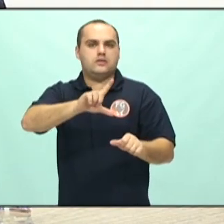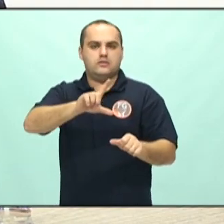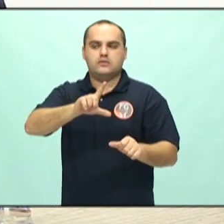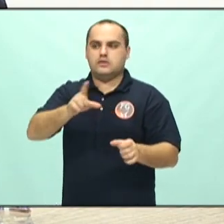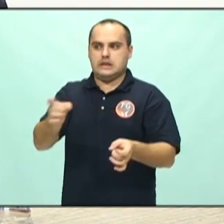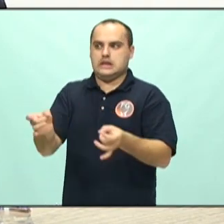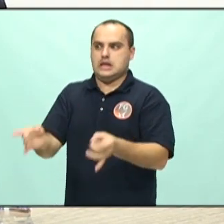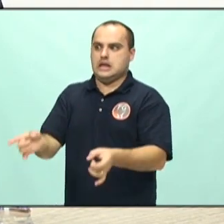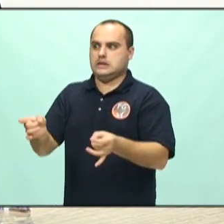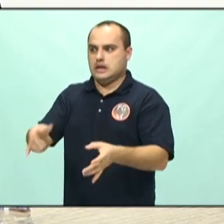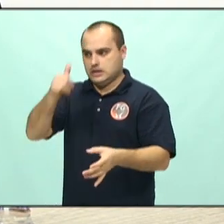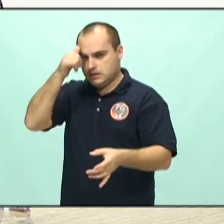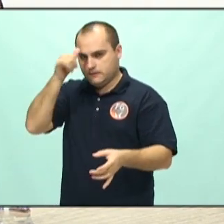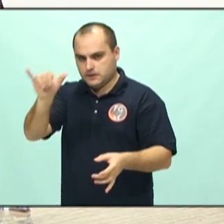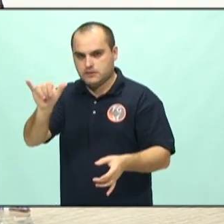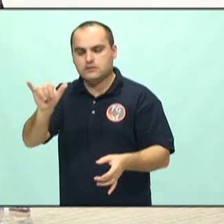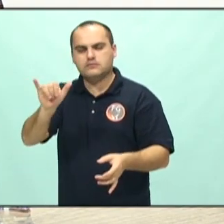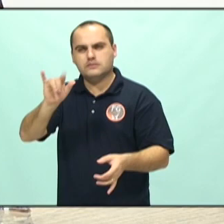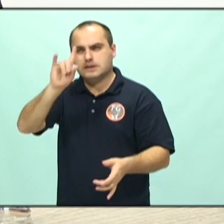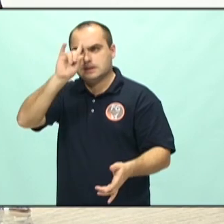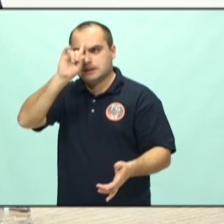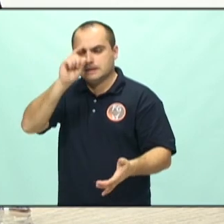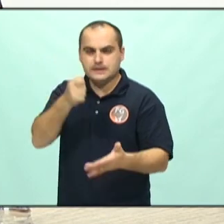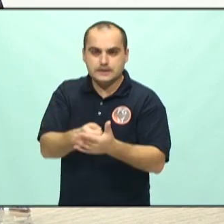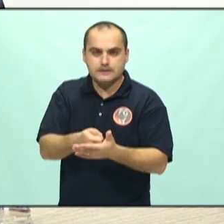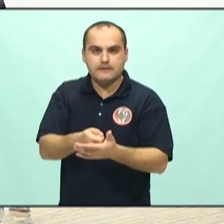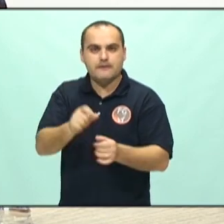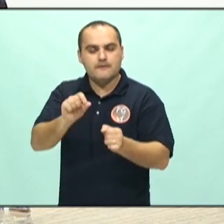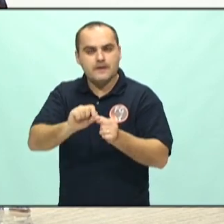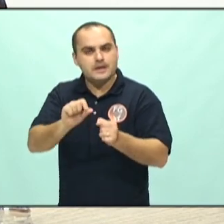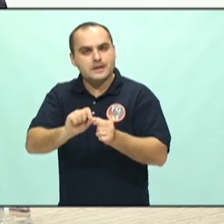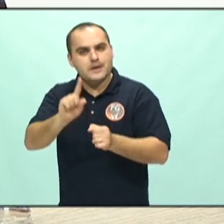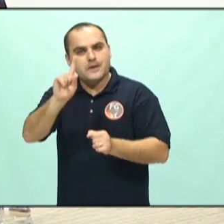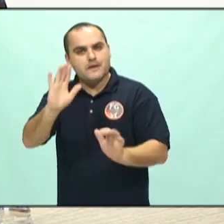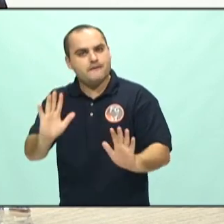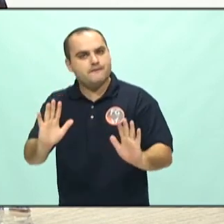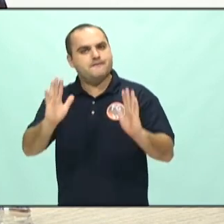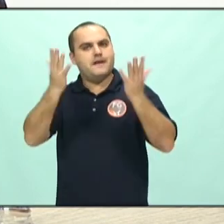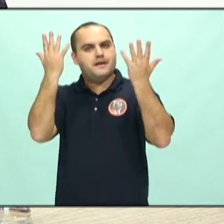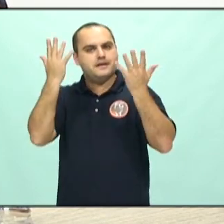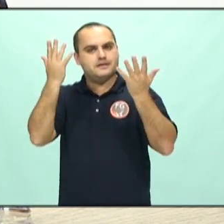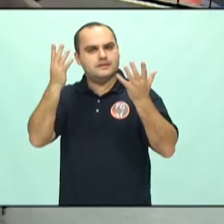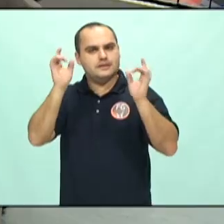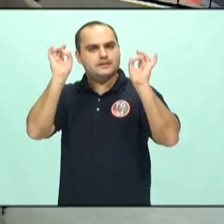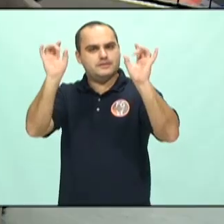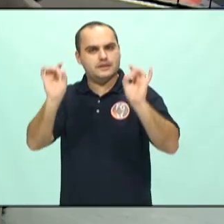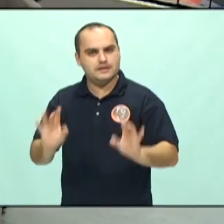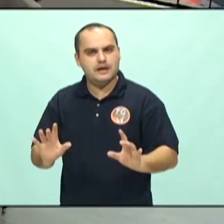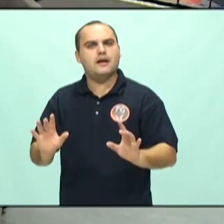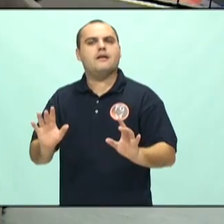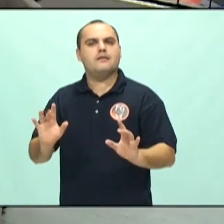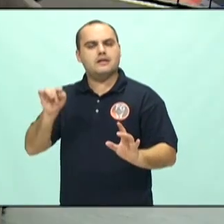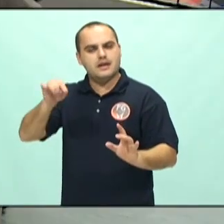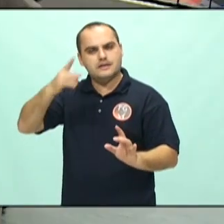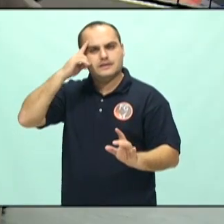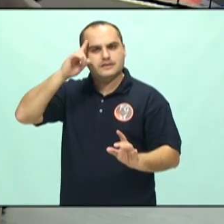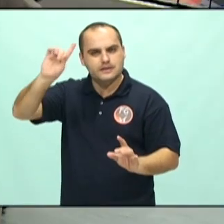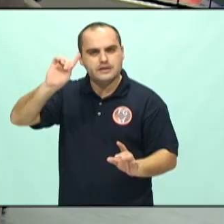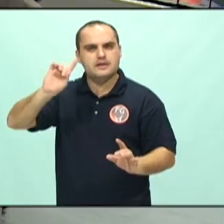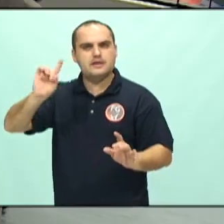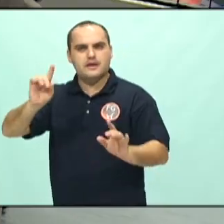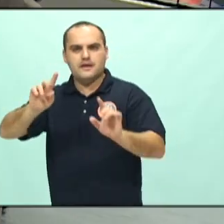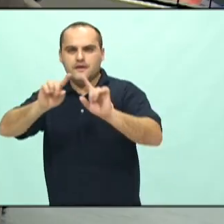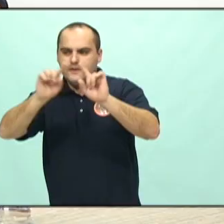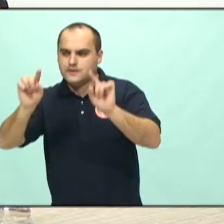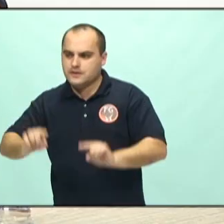a gente decidiu, né, não fazer um evento, né, para comemorar esse dia, um evento mesmo festivo de integração do